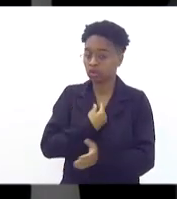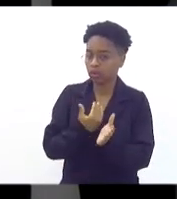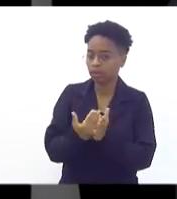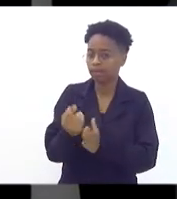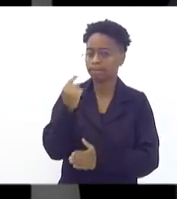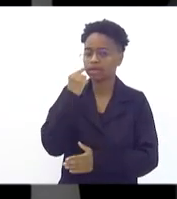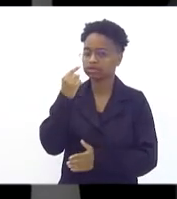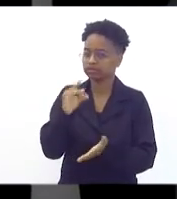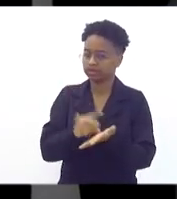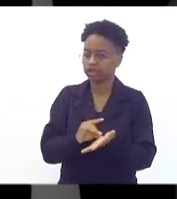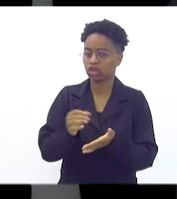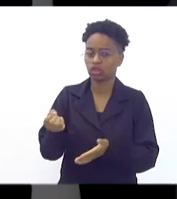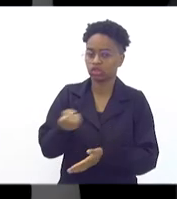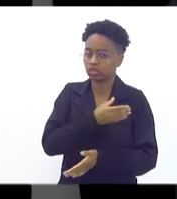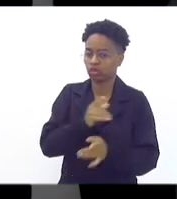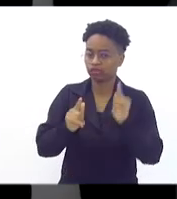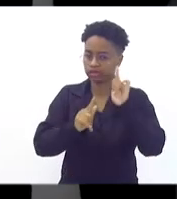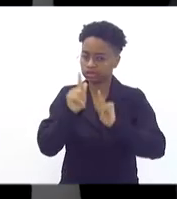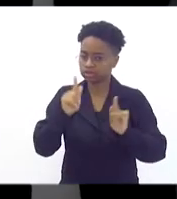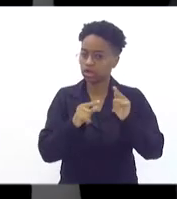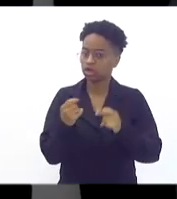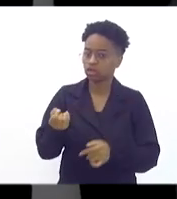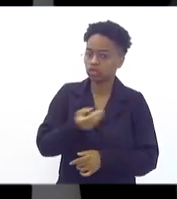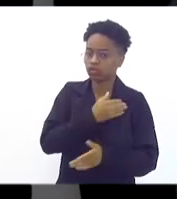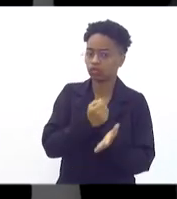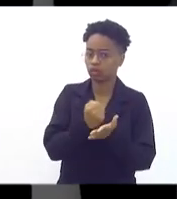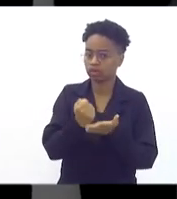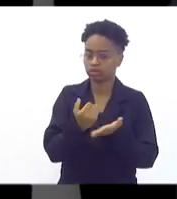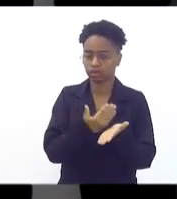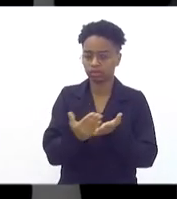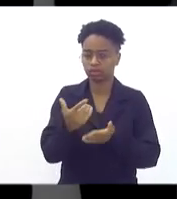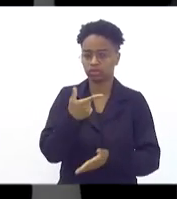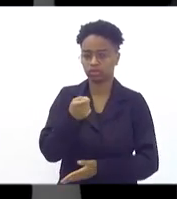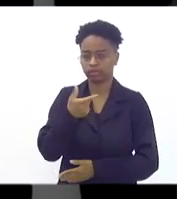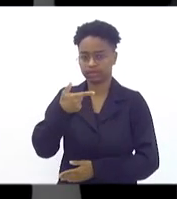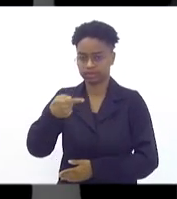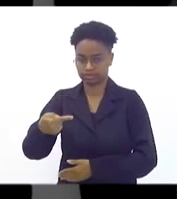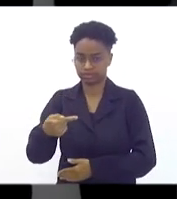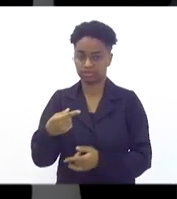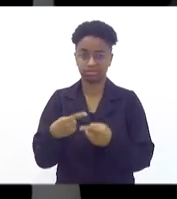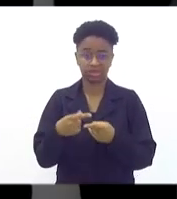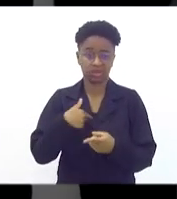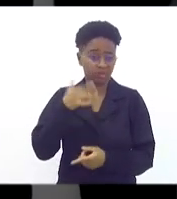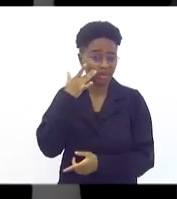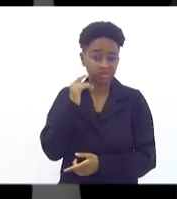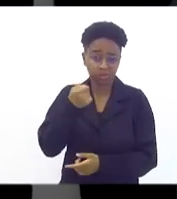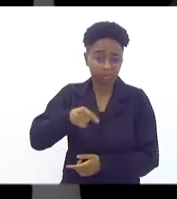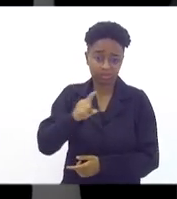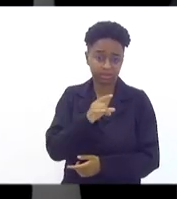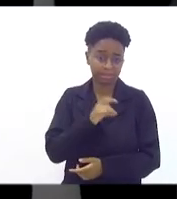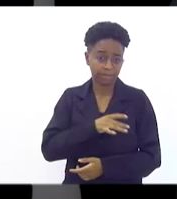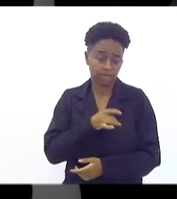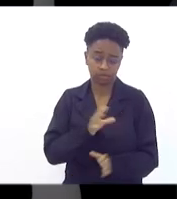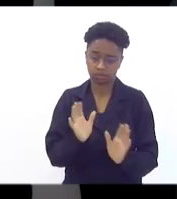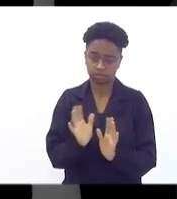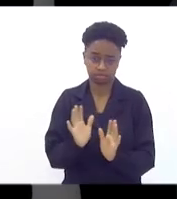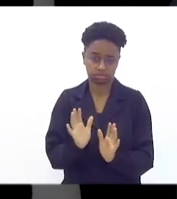realmente numa nova licitação um novo contrato a partir de 2027 e acho que a gente não devia temer é